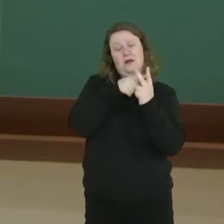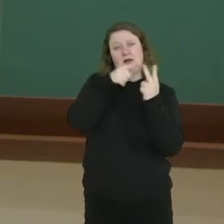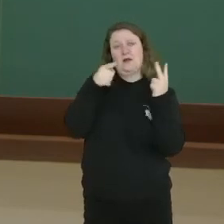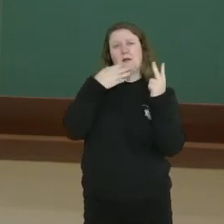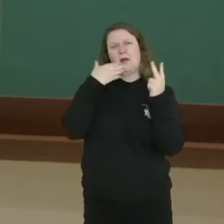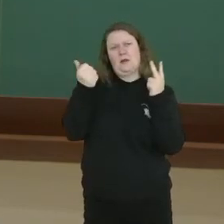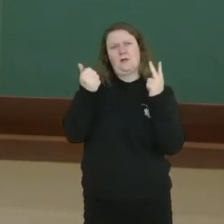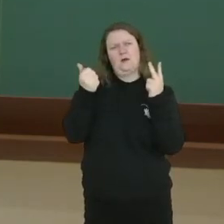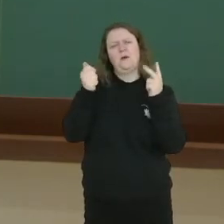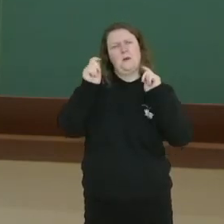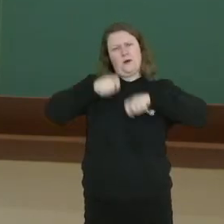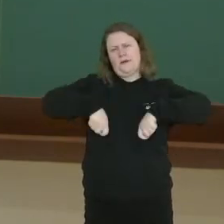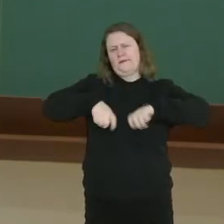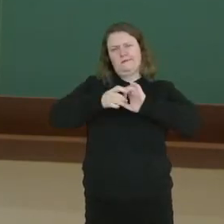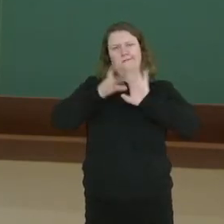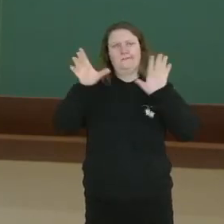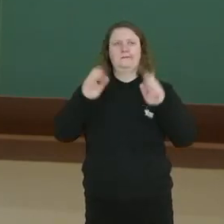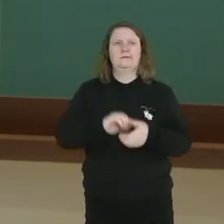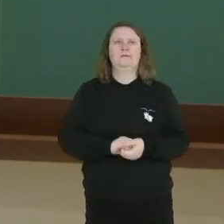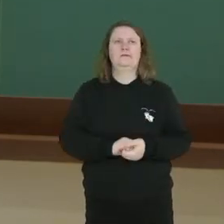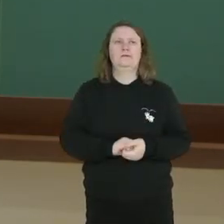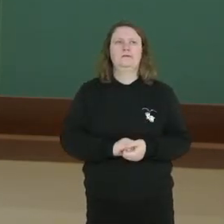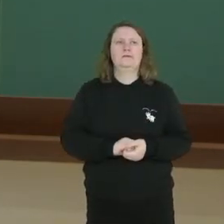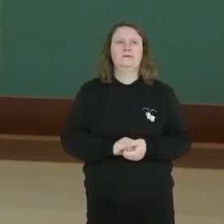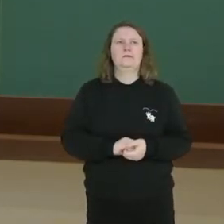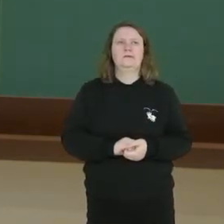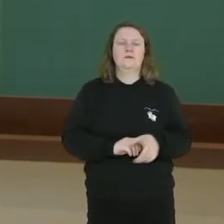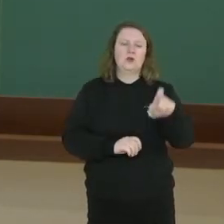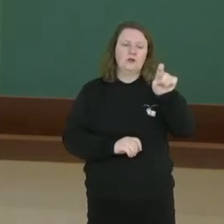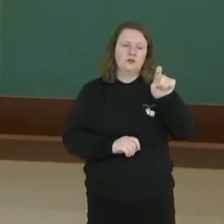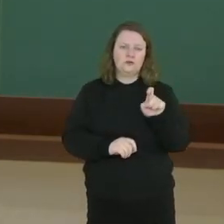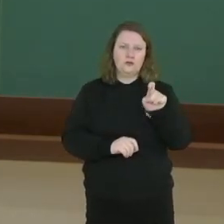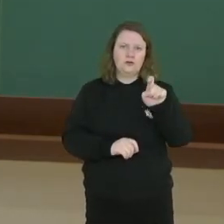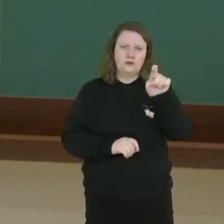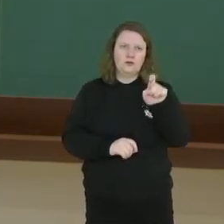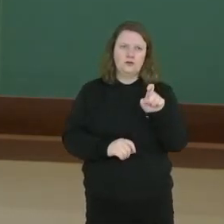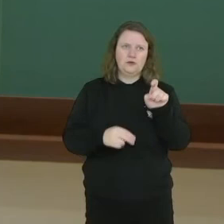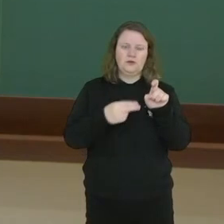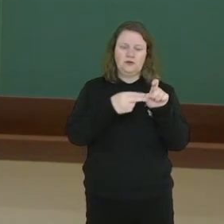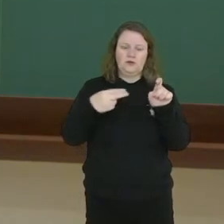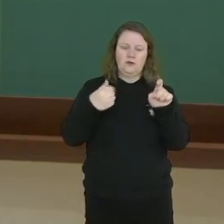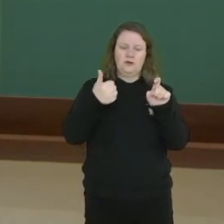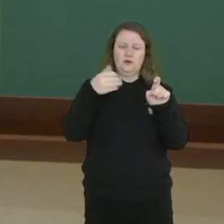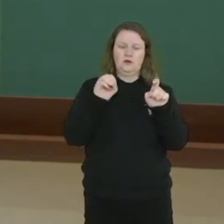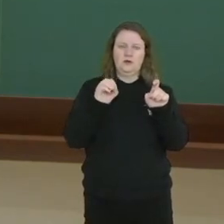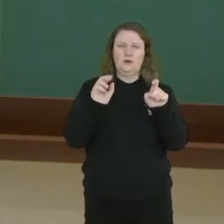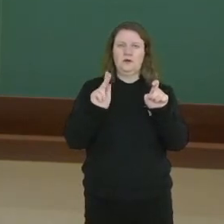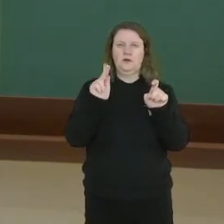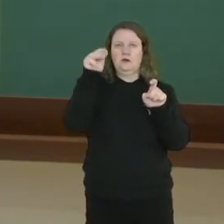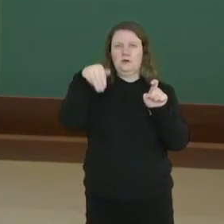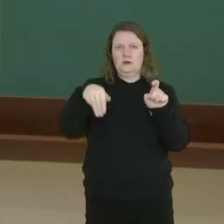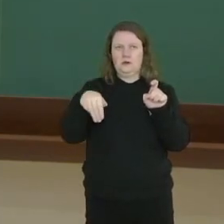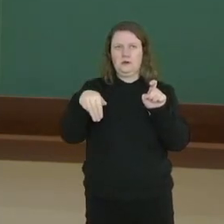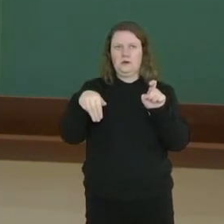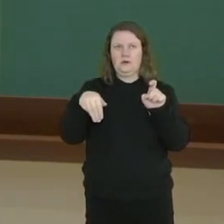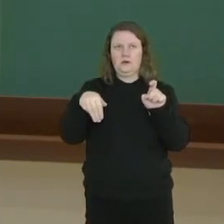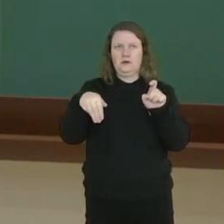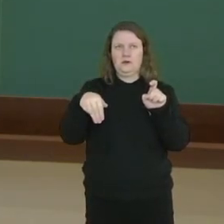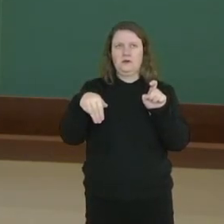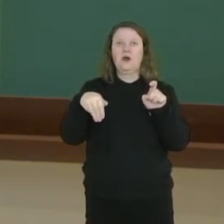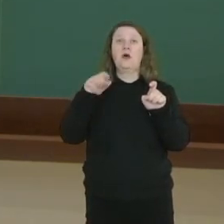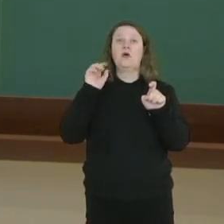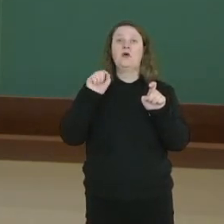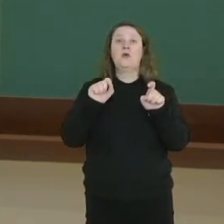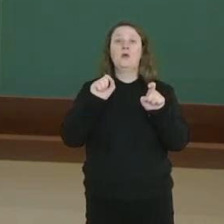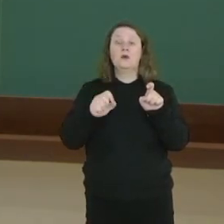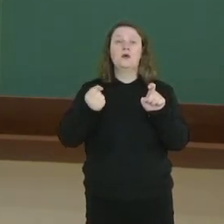quadrado passa raiz quadrada. Qual é a raiz quadrada de 100? 10. Não é 50, tá? É um